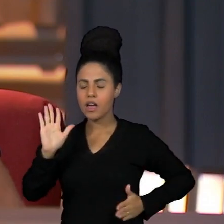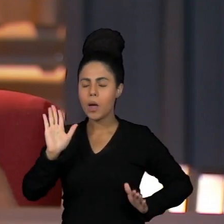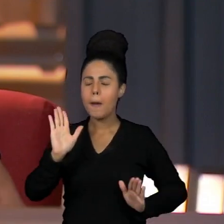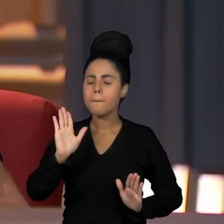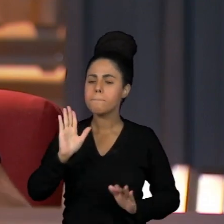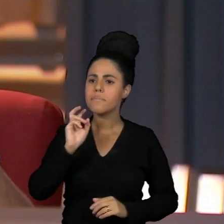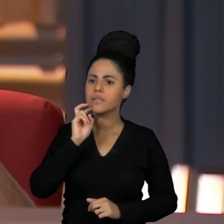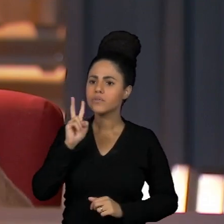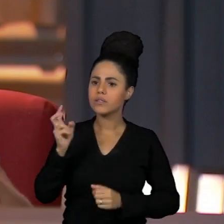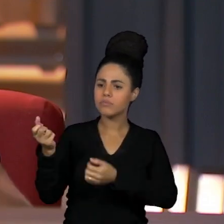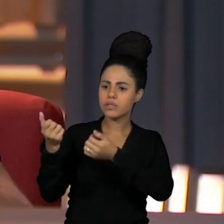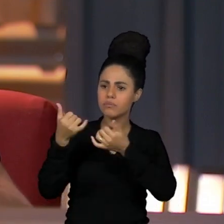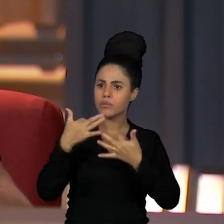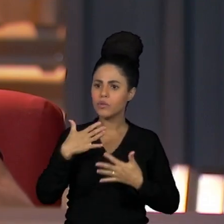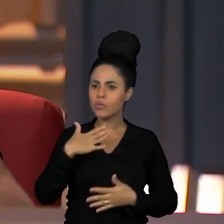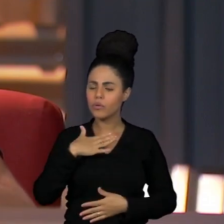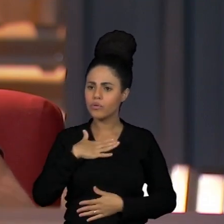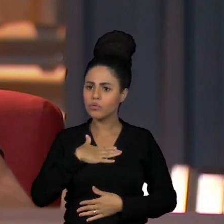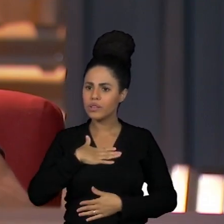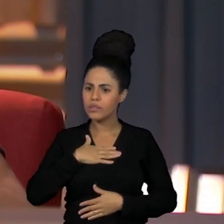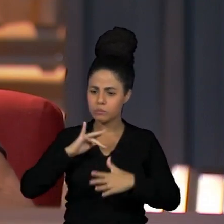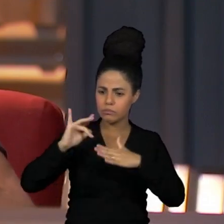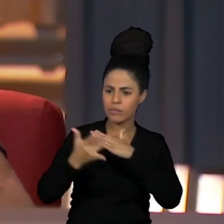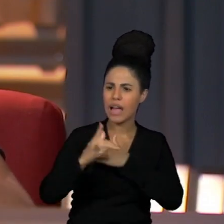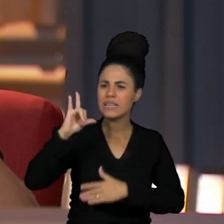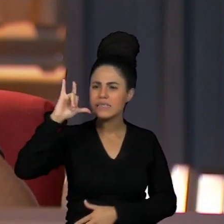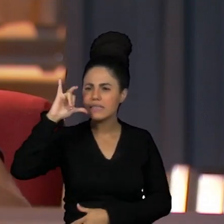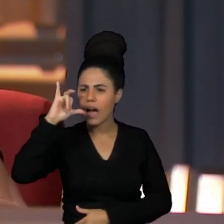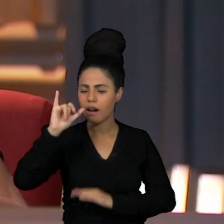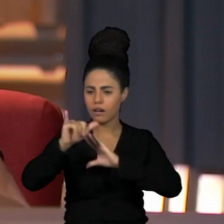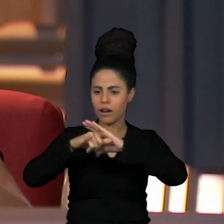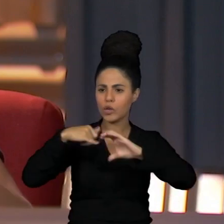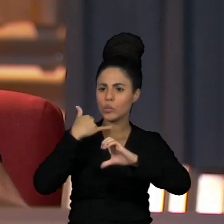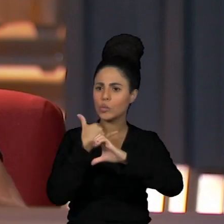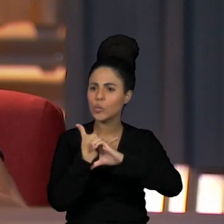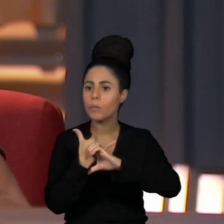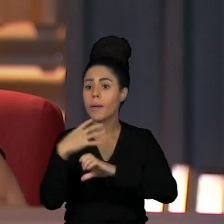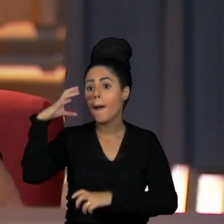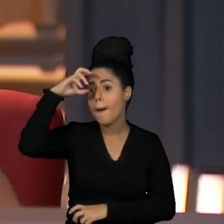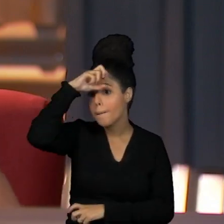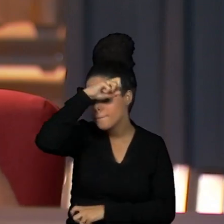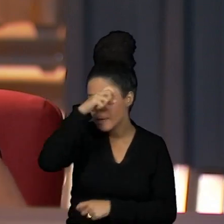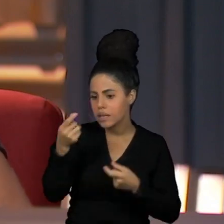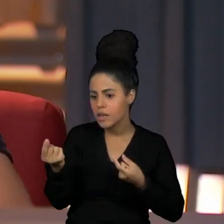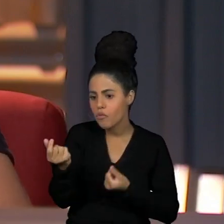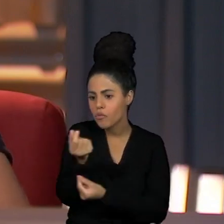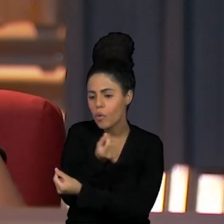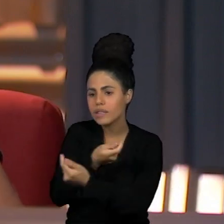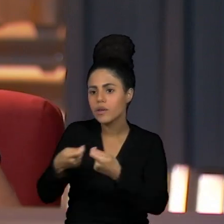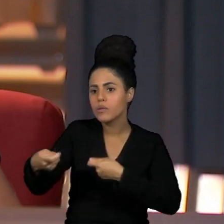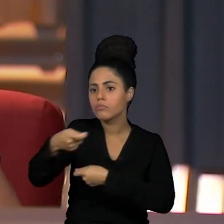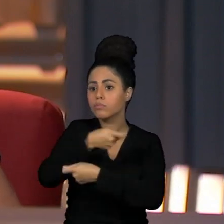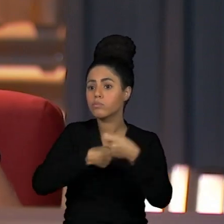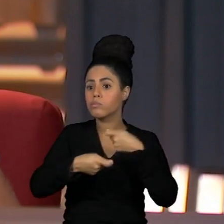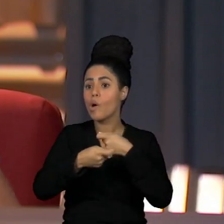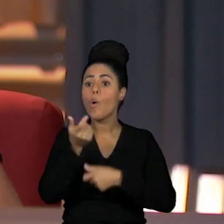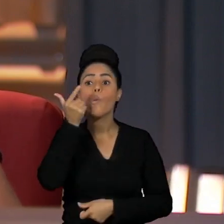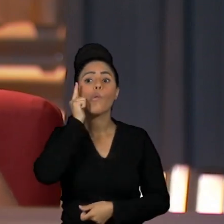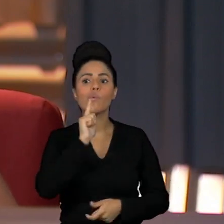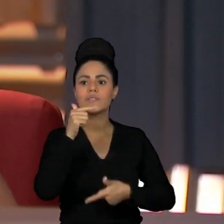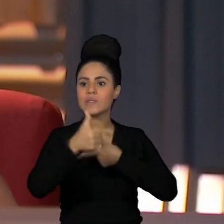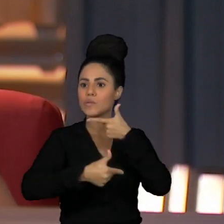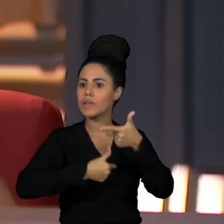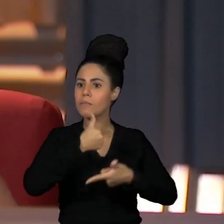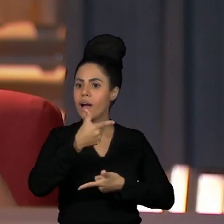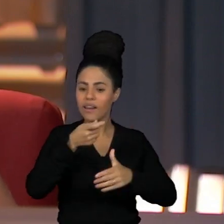Aí ele passou a me seguir no Instagram, no YouTube, começou a aprender sobre educação financeira e investimentos, arrumou um trabalho e hoje ele investe